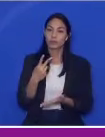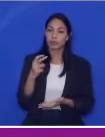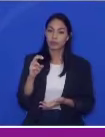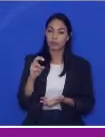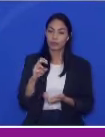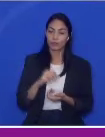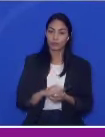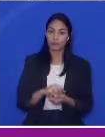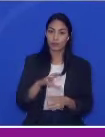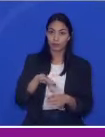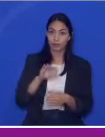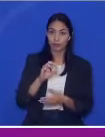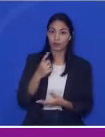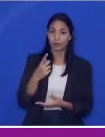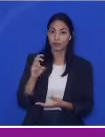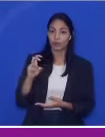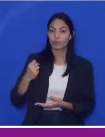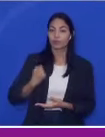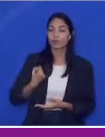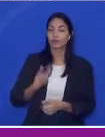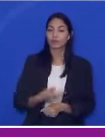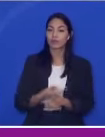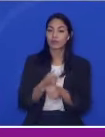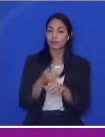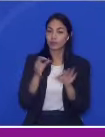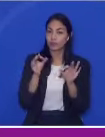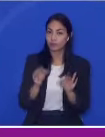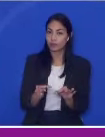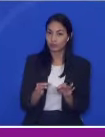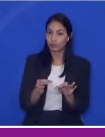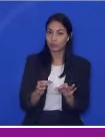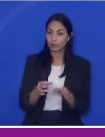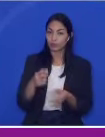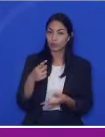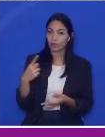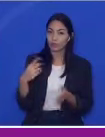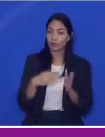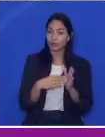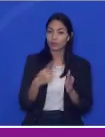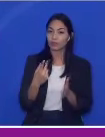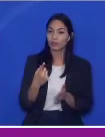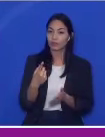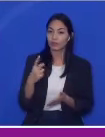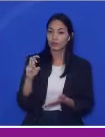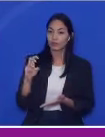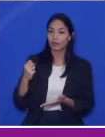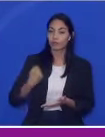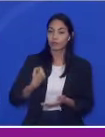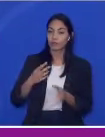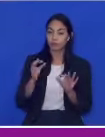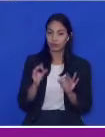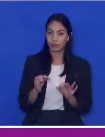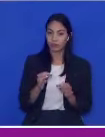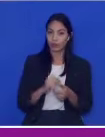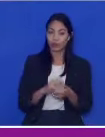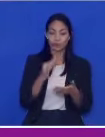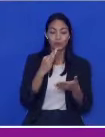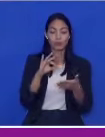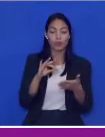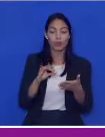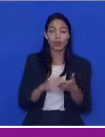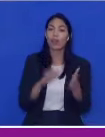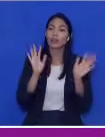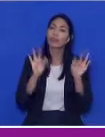25. Serão sorteados 15 números e leva prêmio quem tiver de 11 a 15 acertos. Lembre-se de conferir a